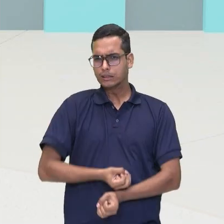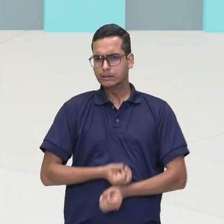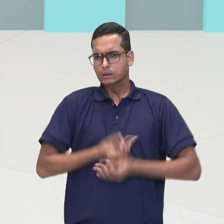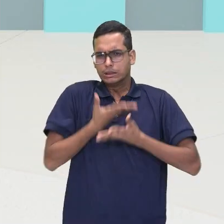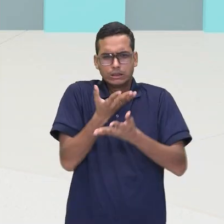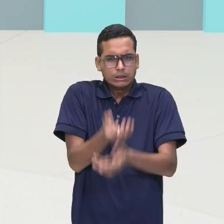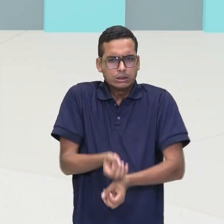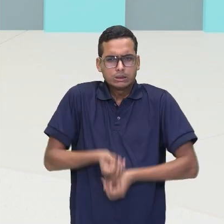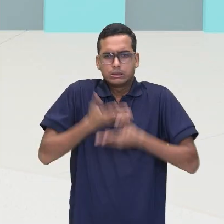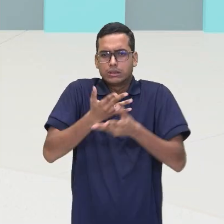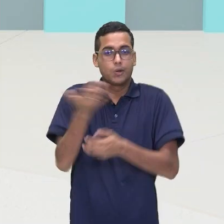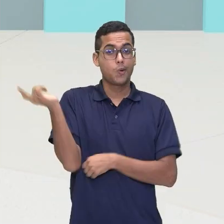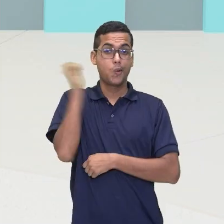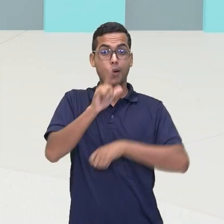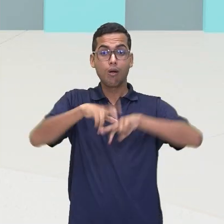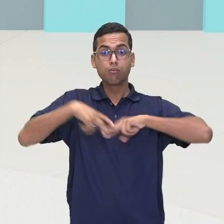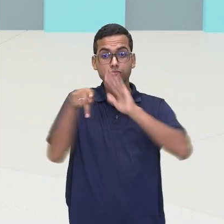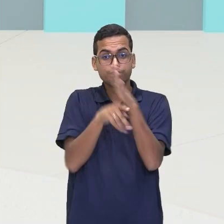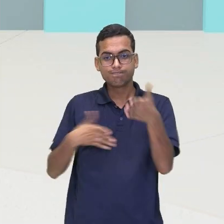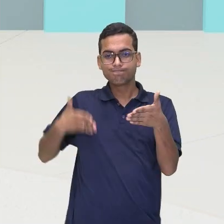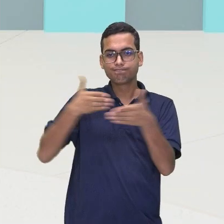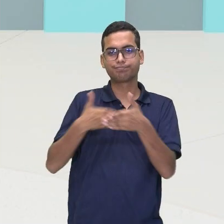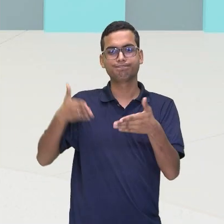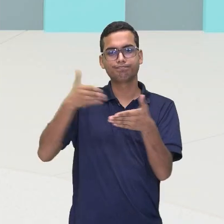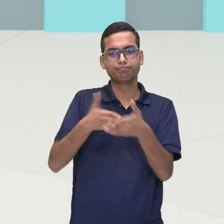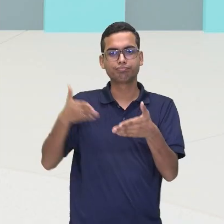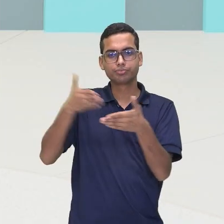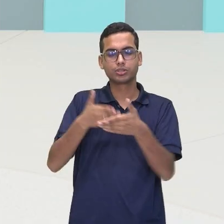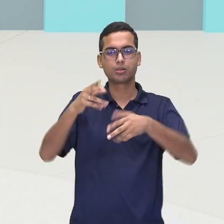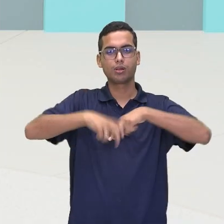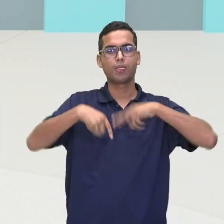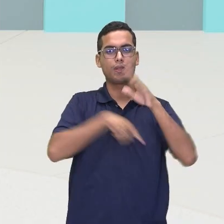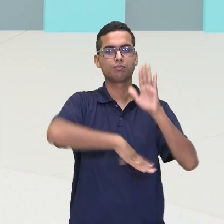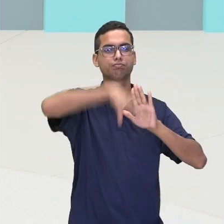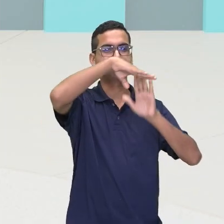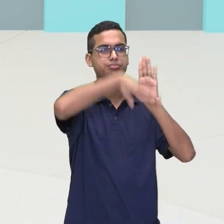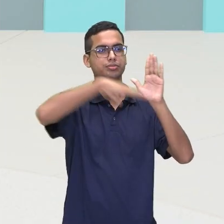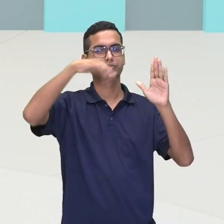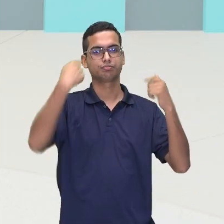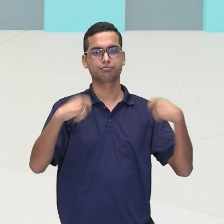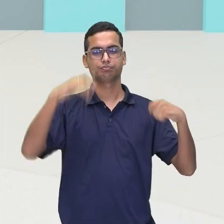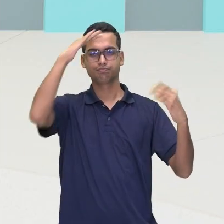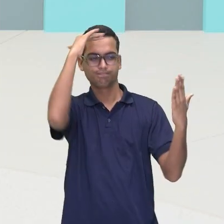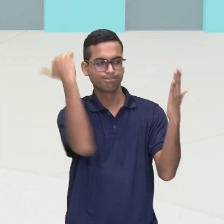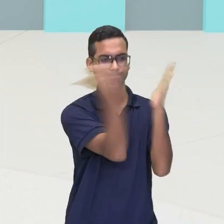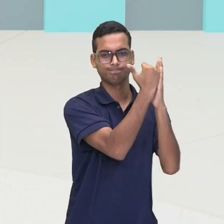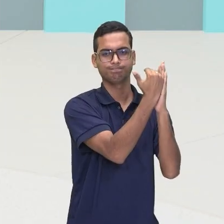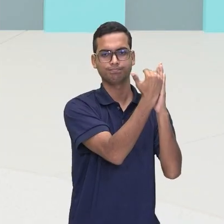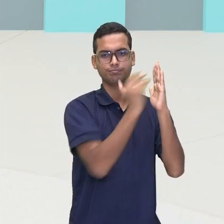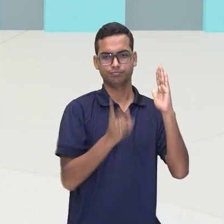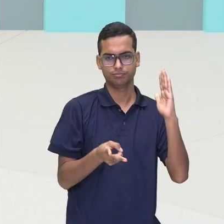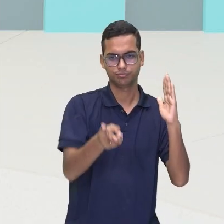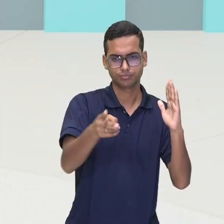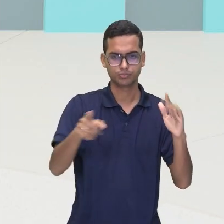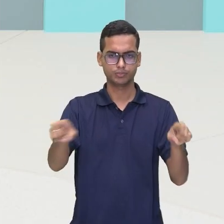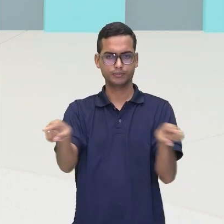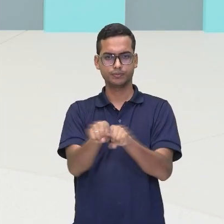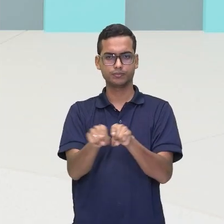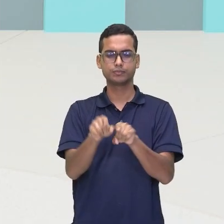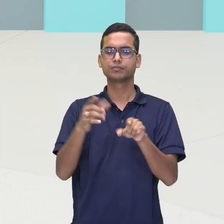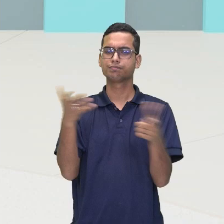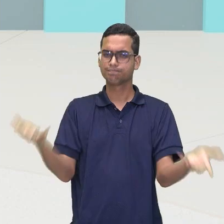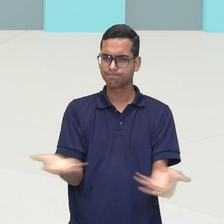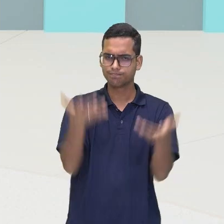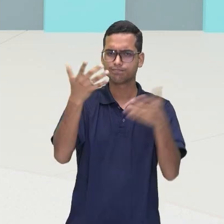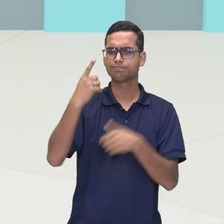era restrito, tinha que viver dentro de certos moldes. Mas eu te levo à reflexão, será